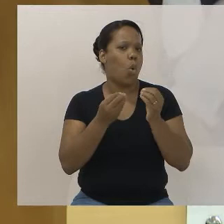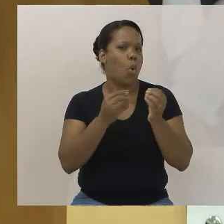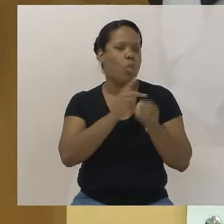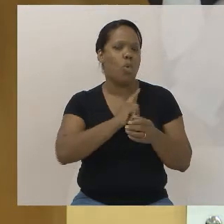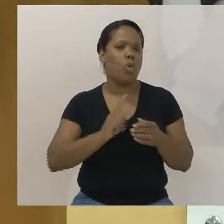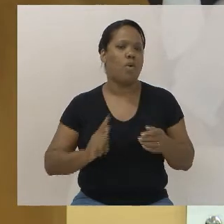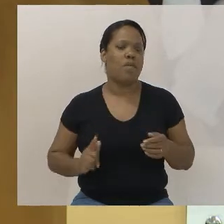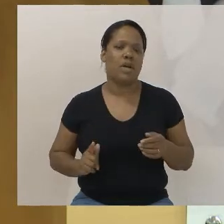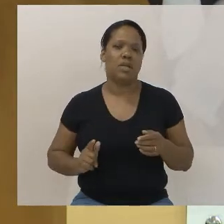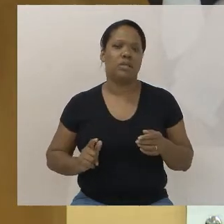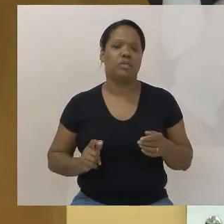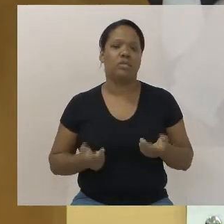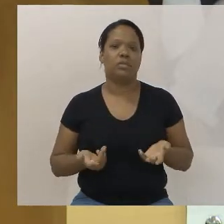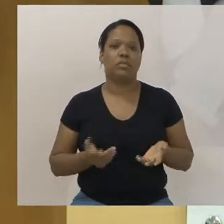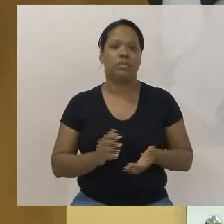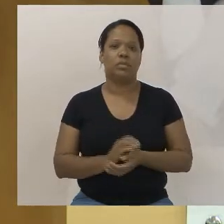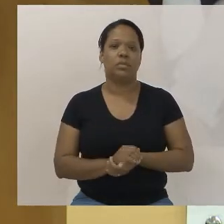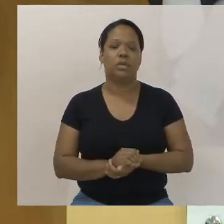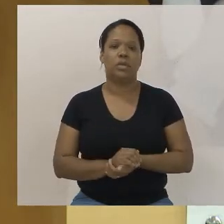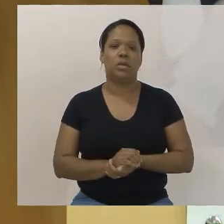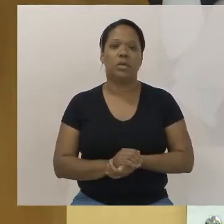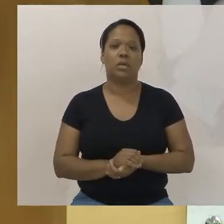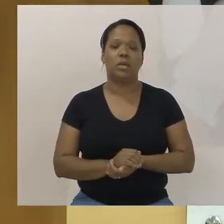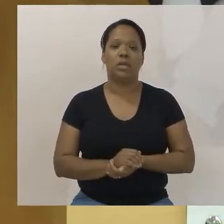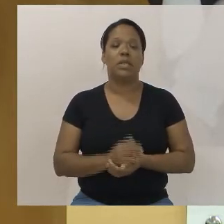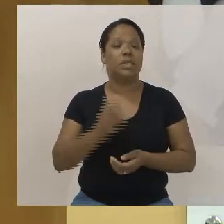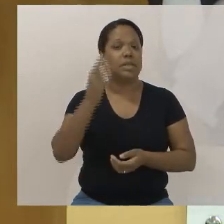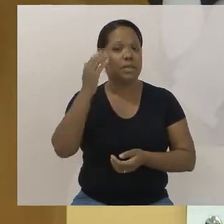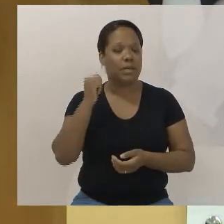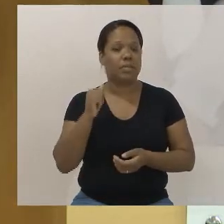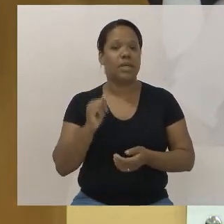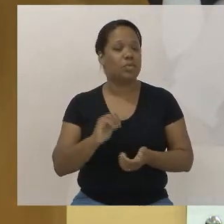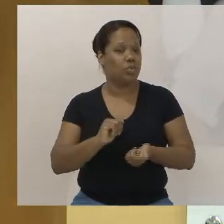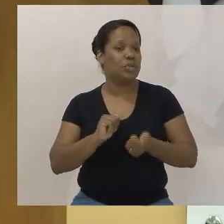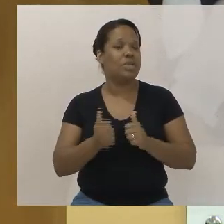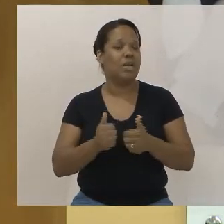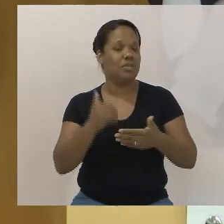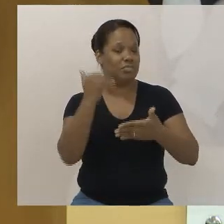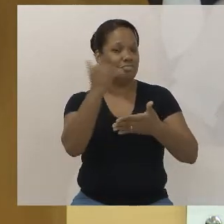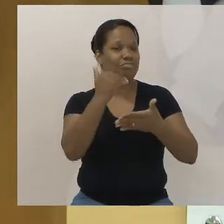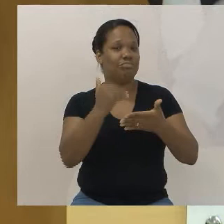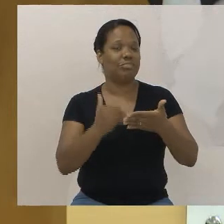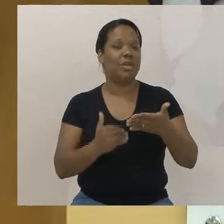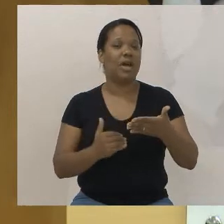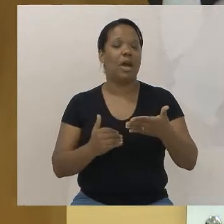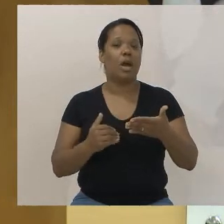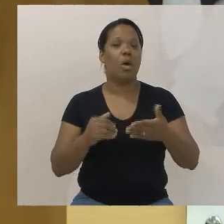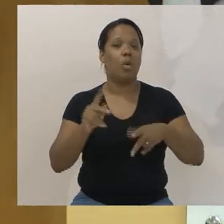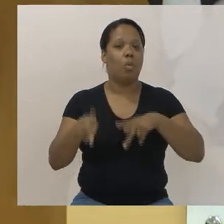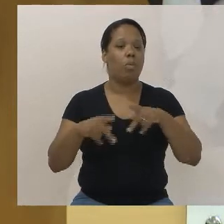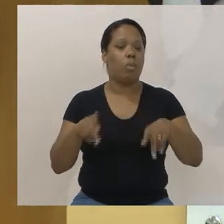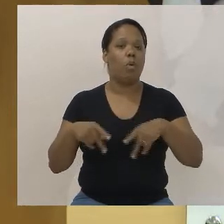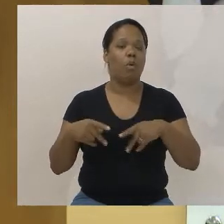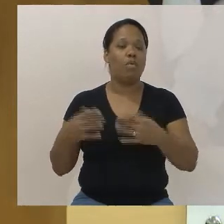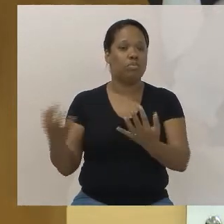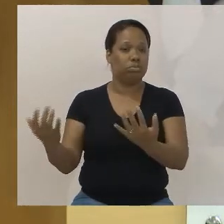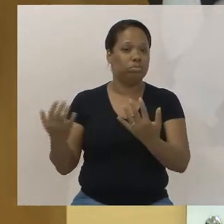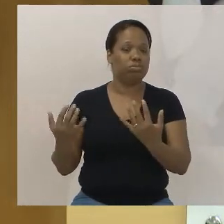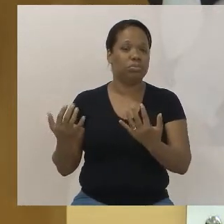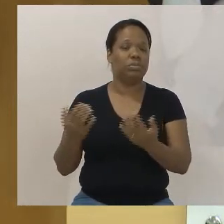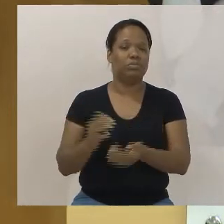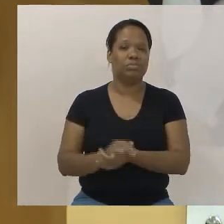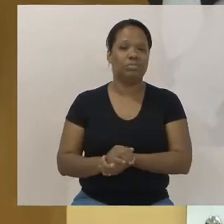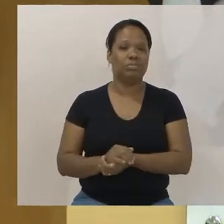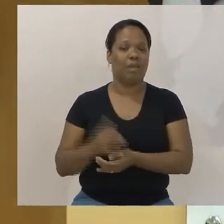prefeito o vereador a gente tem que saber do que a gente vai enfrentar a gente vai enfrentar população que hoje